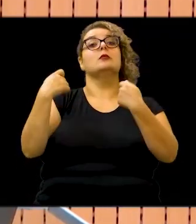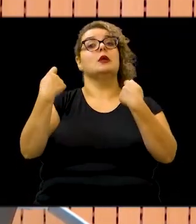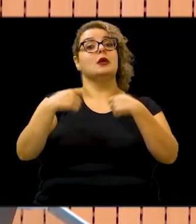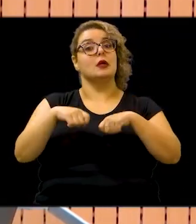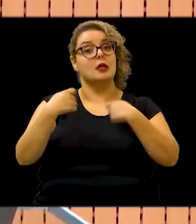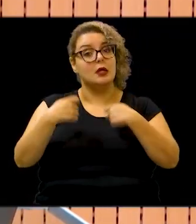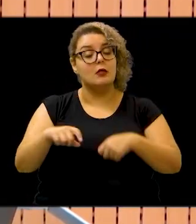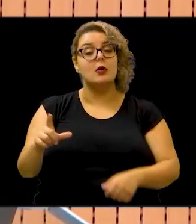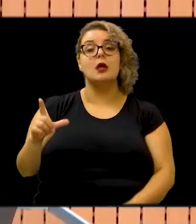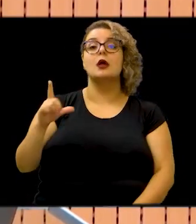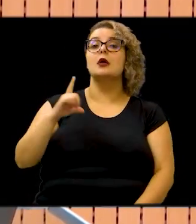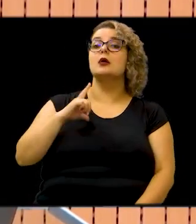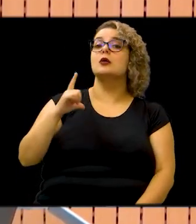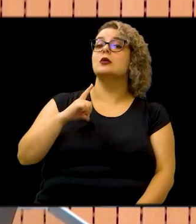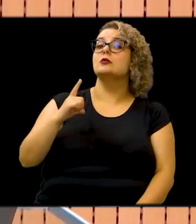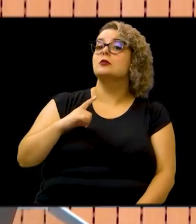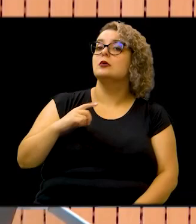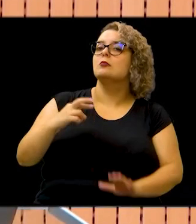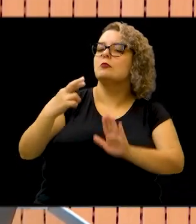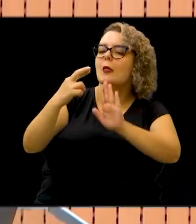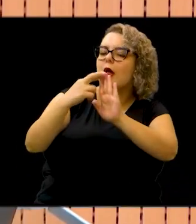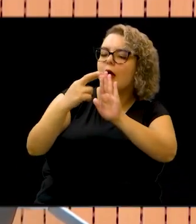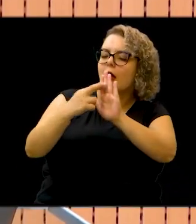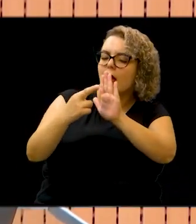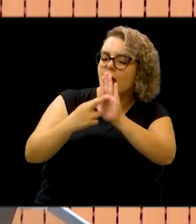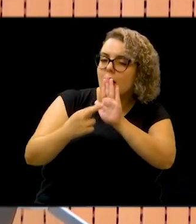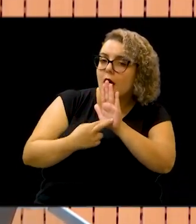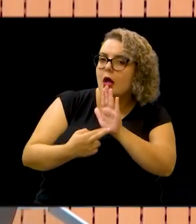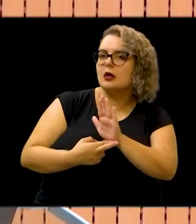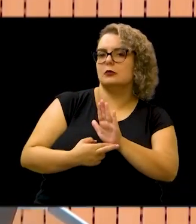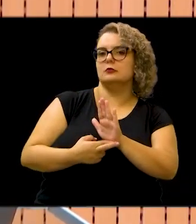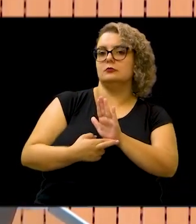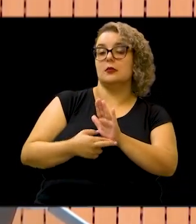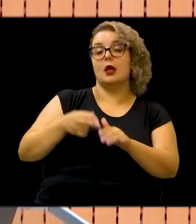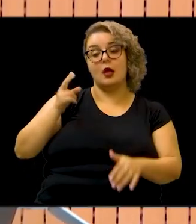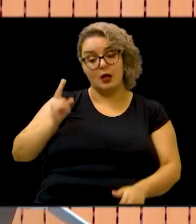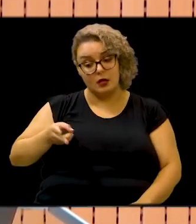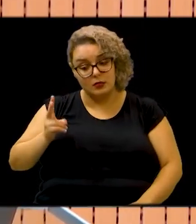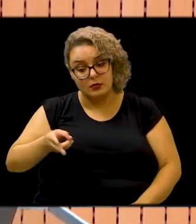é necessário que haja um regramento